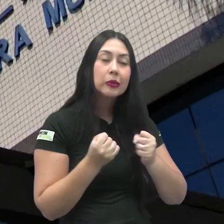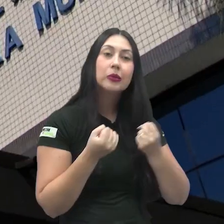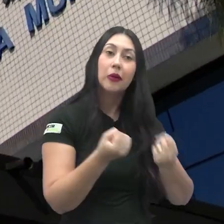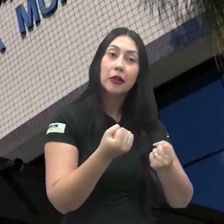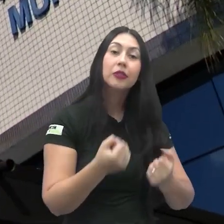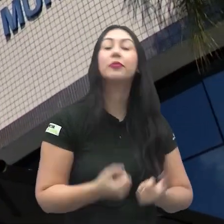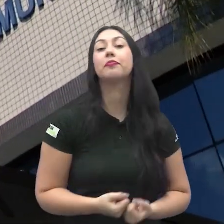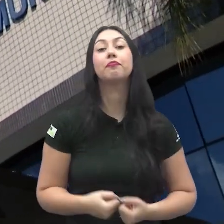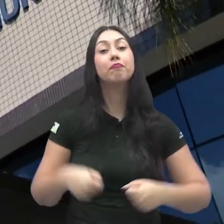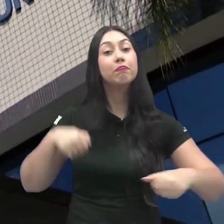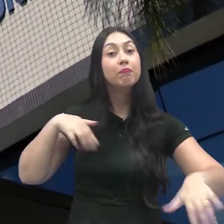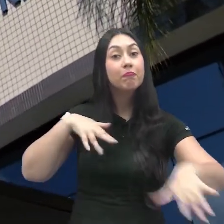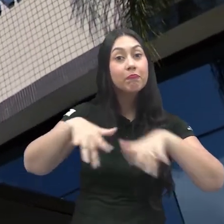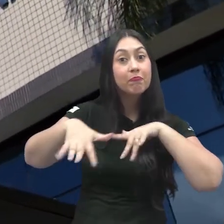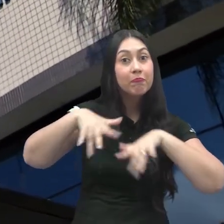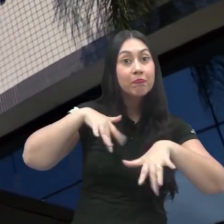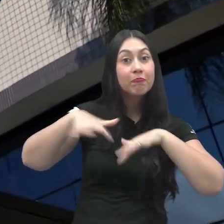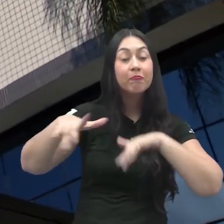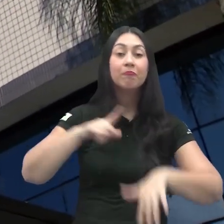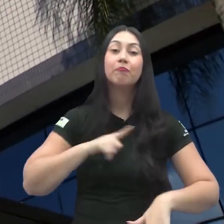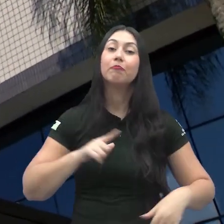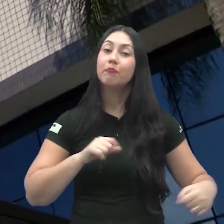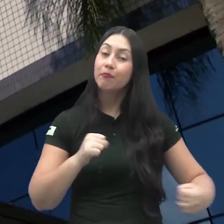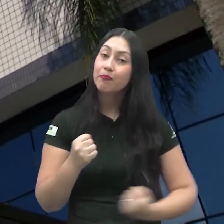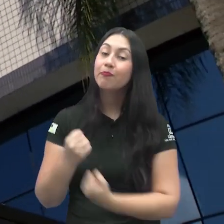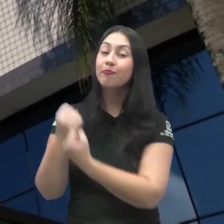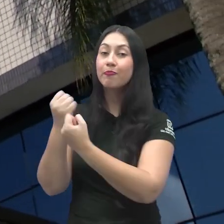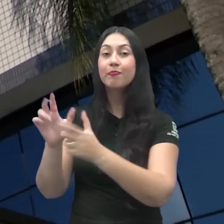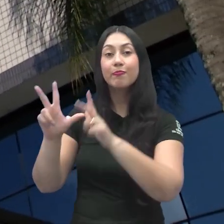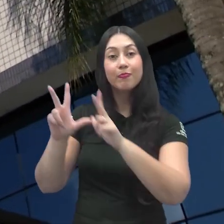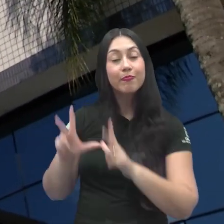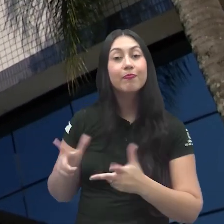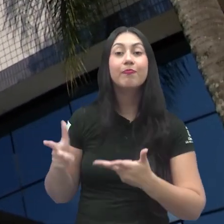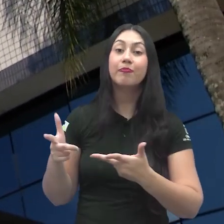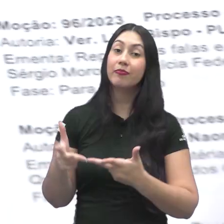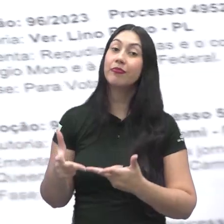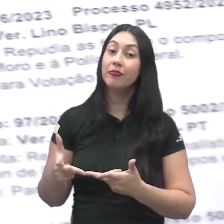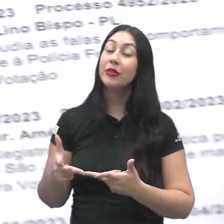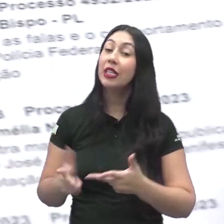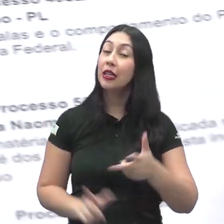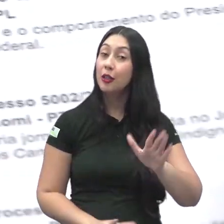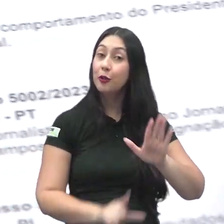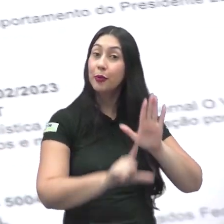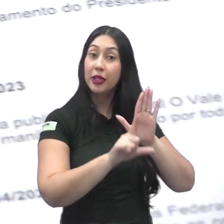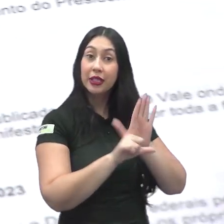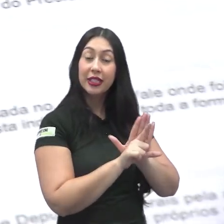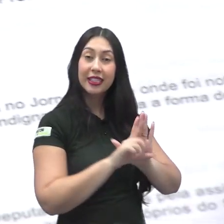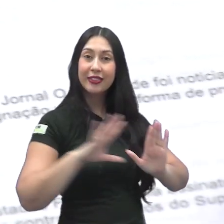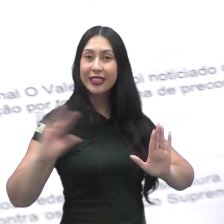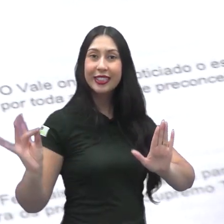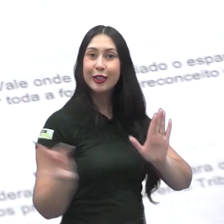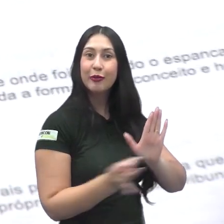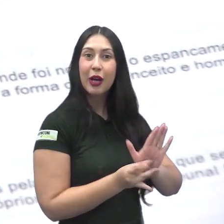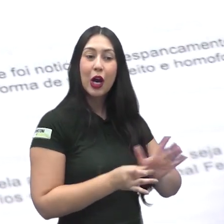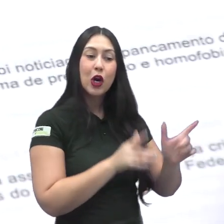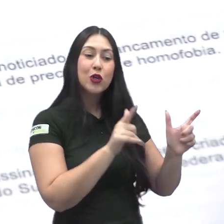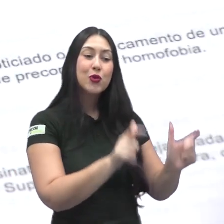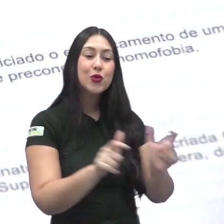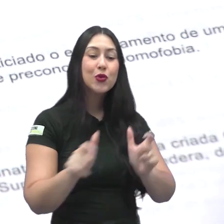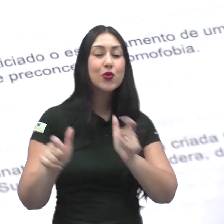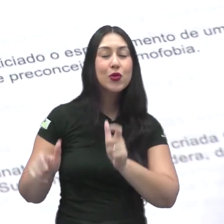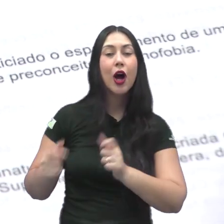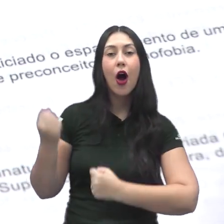muito. Todo esse movimento no asfalto tem o apoio direto da Câmara Municipal. Por meio de leis que oficializaram o